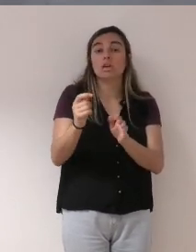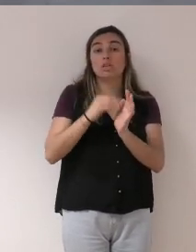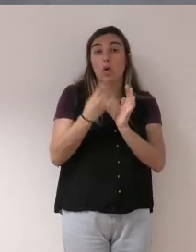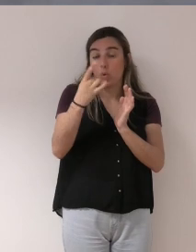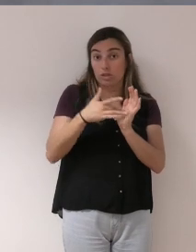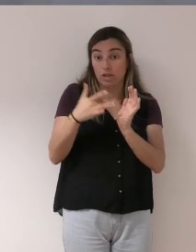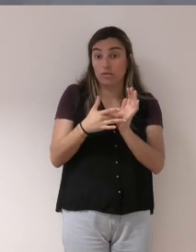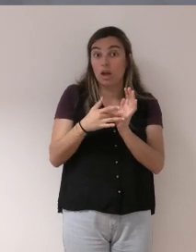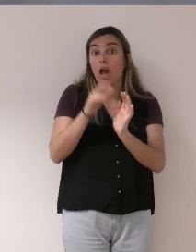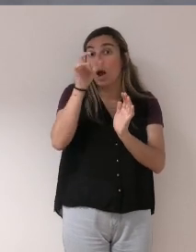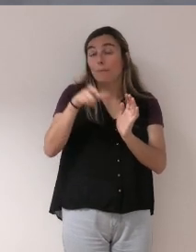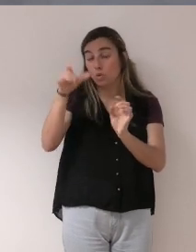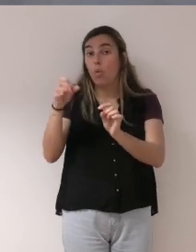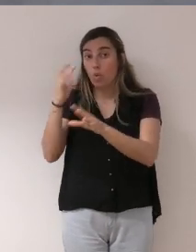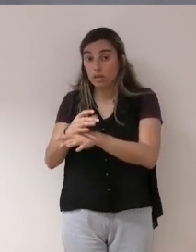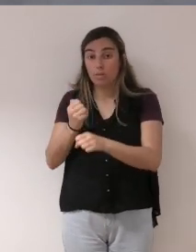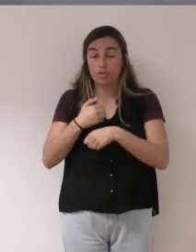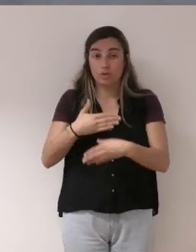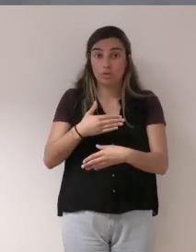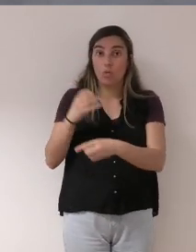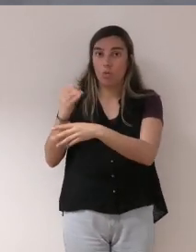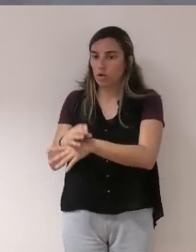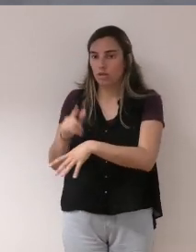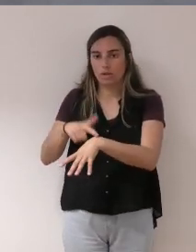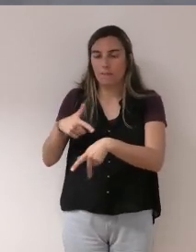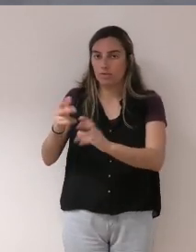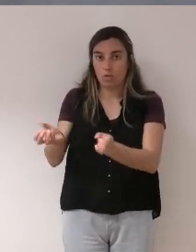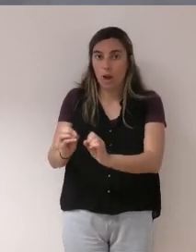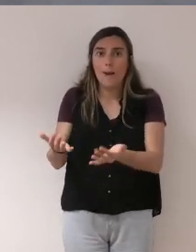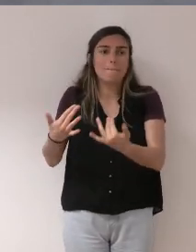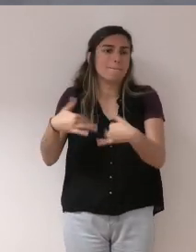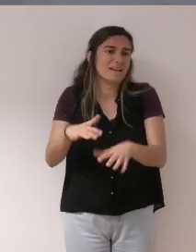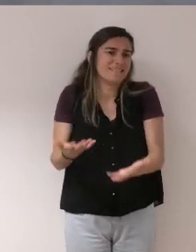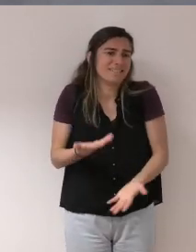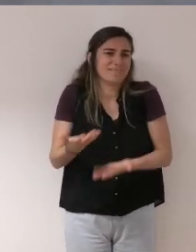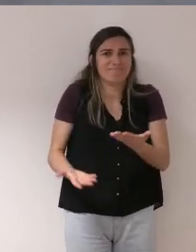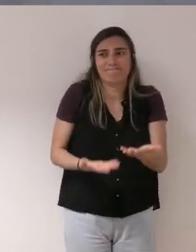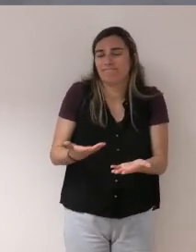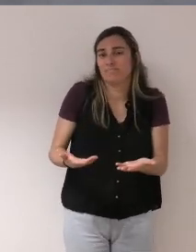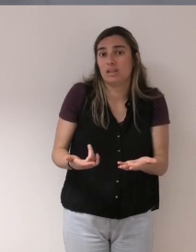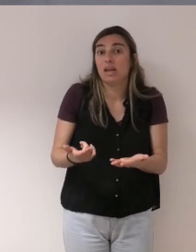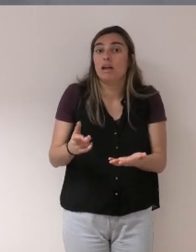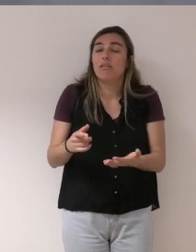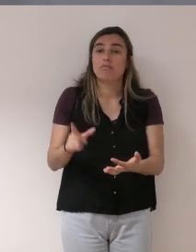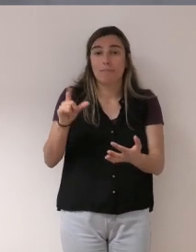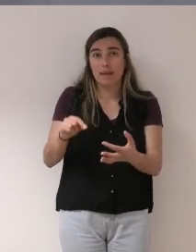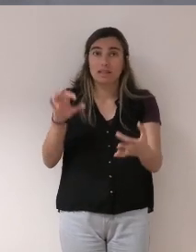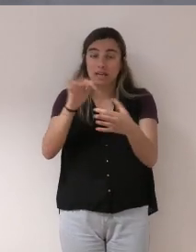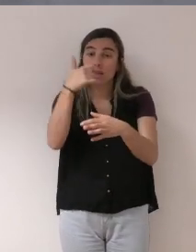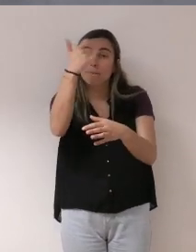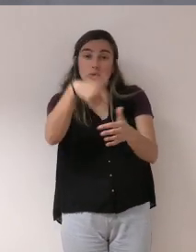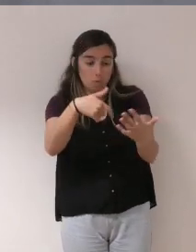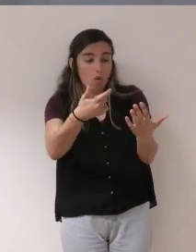e outras pessoas com outras profissões poderão não ter, eu compreendo. De resto, quer dizer, e também tem a ver com o destinatário, quando